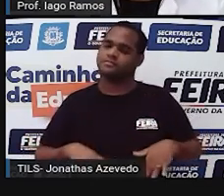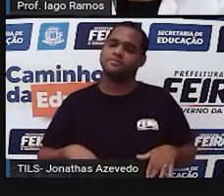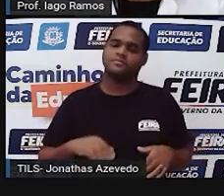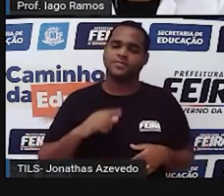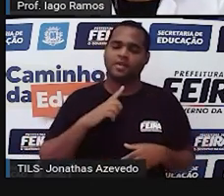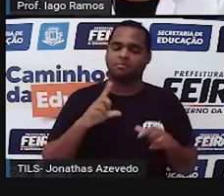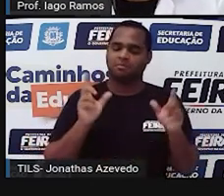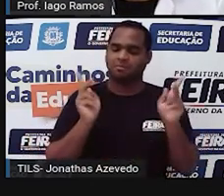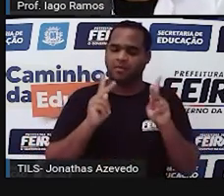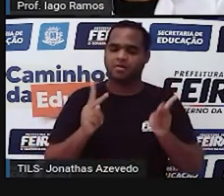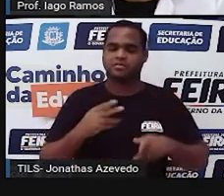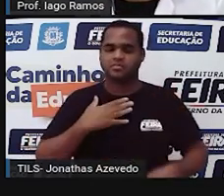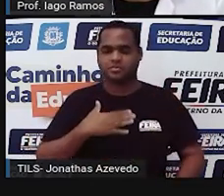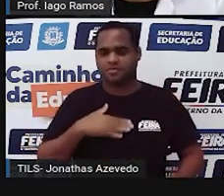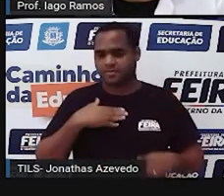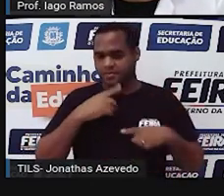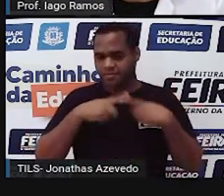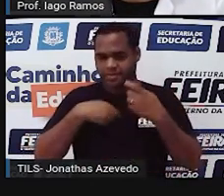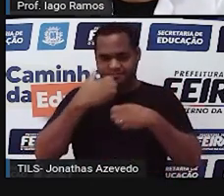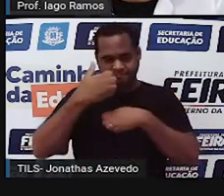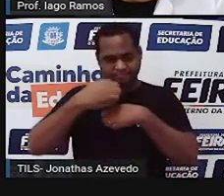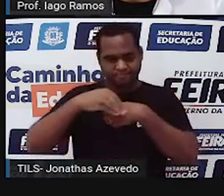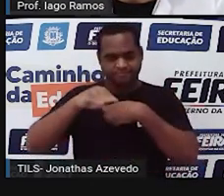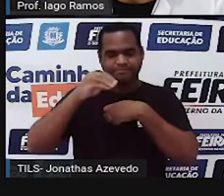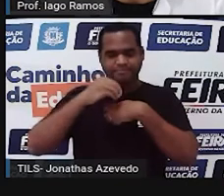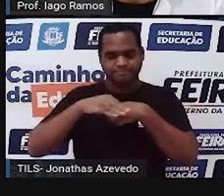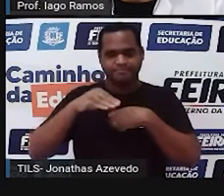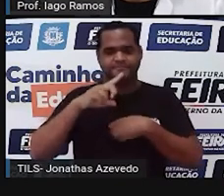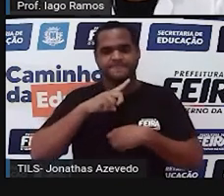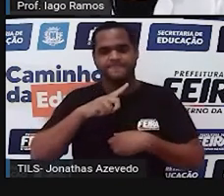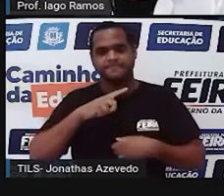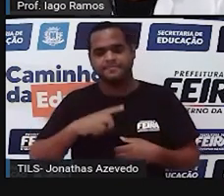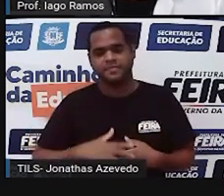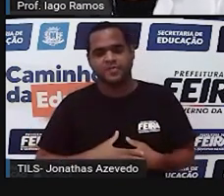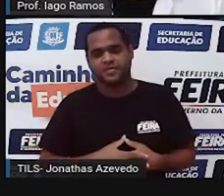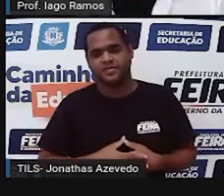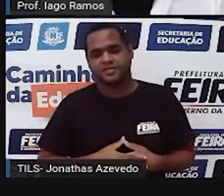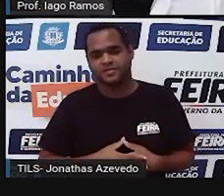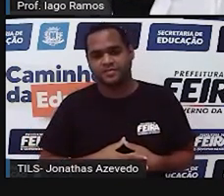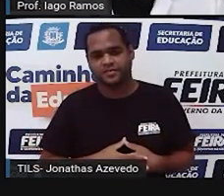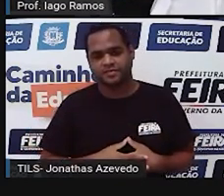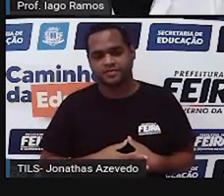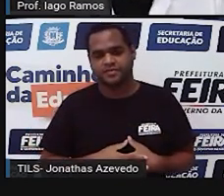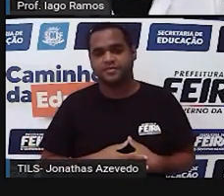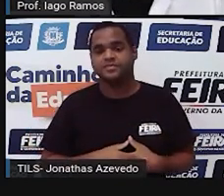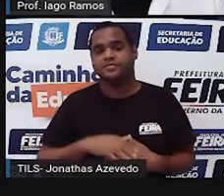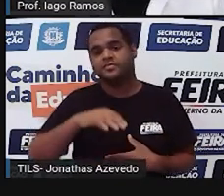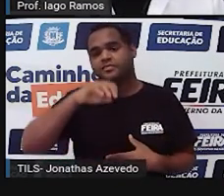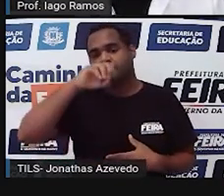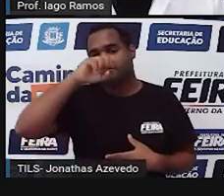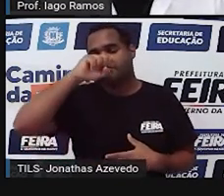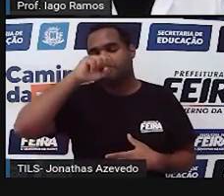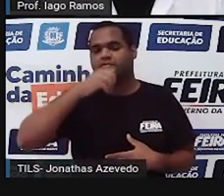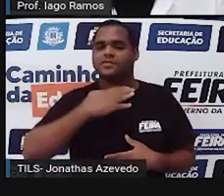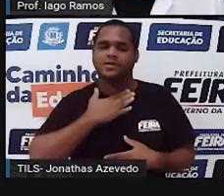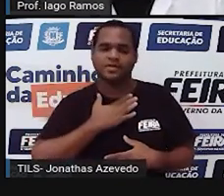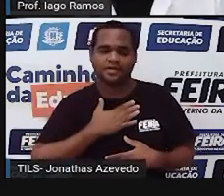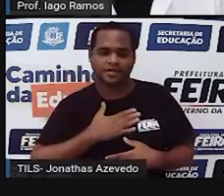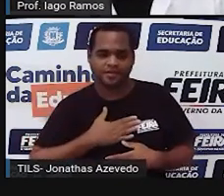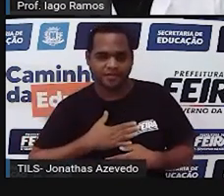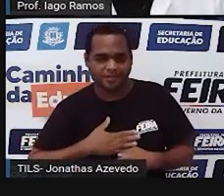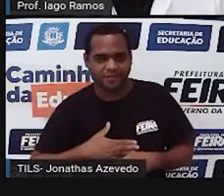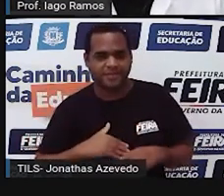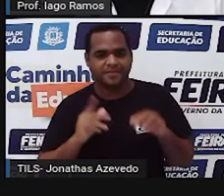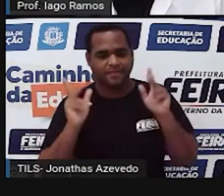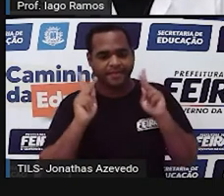descansado para receber as próximas informações Tá bom então respirou tranquilizou